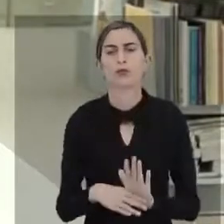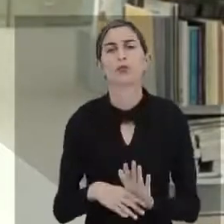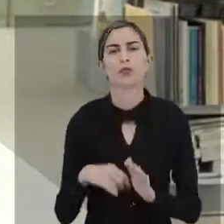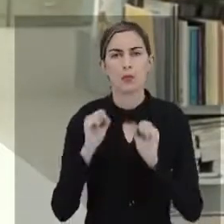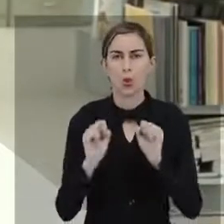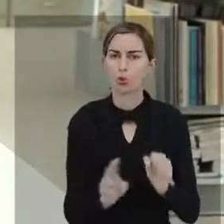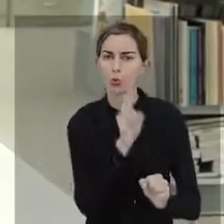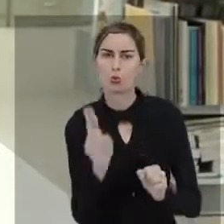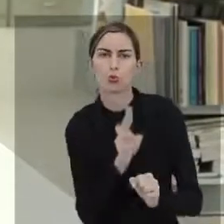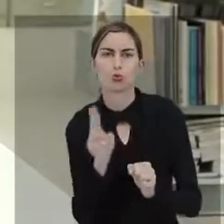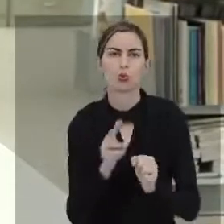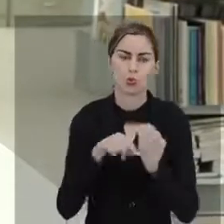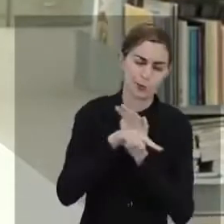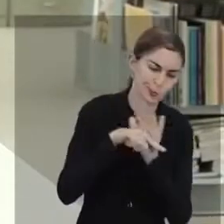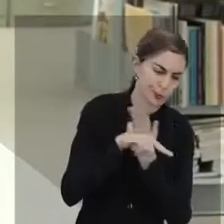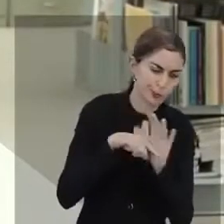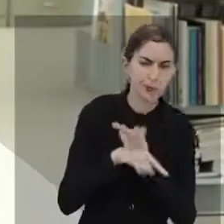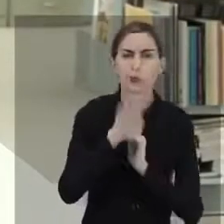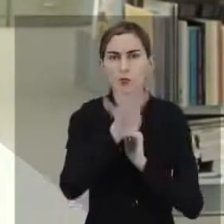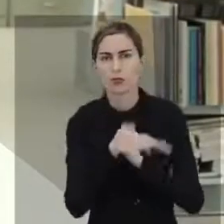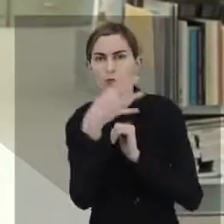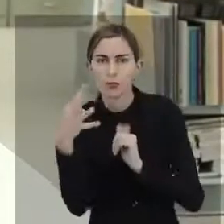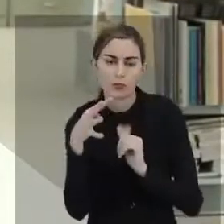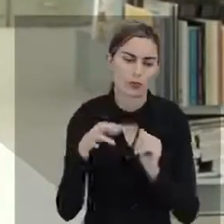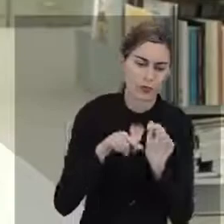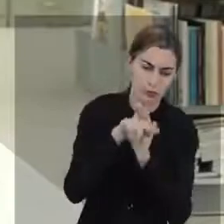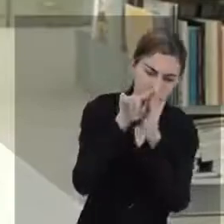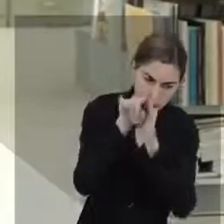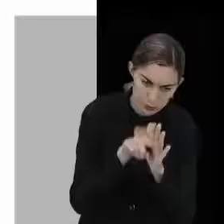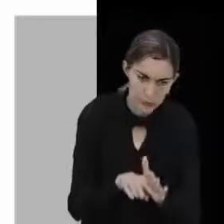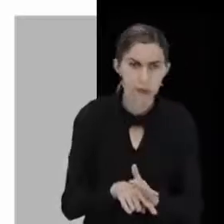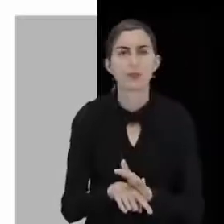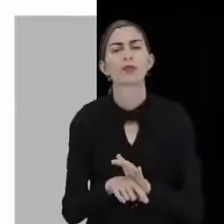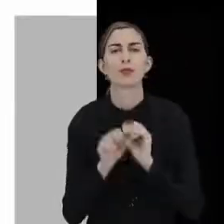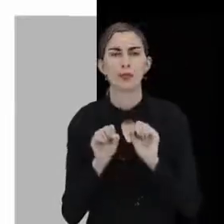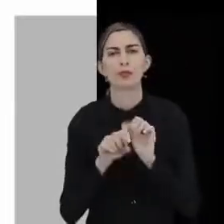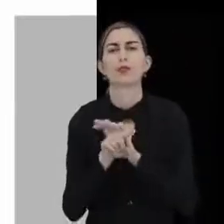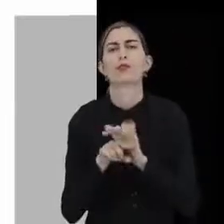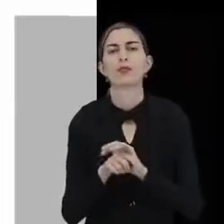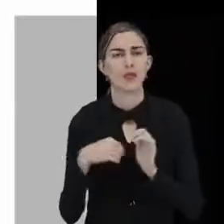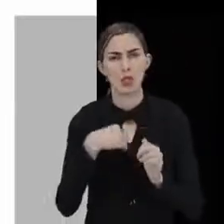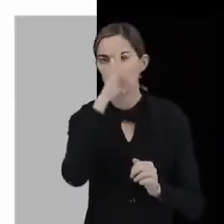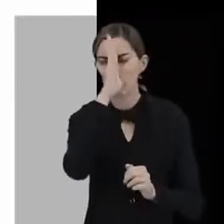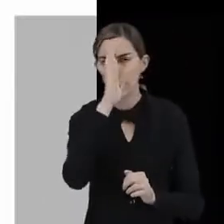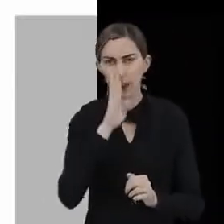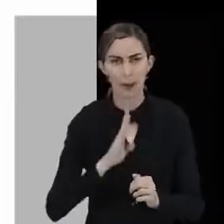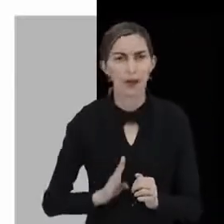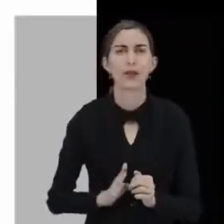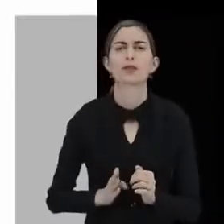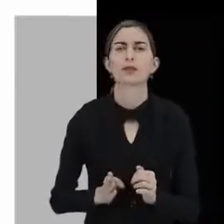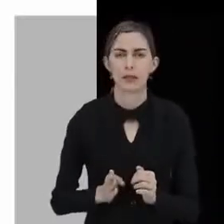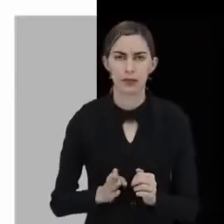fazer consultas nas tabelas através da linguagem SQL, certo? Ele é gratuito